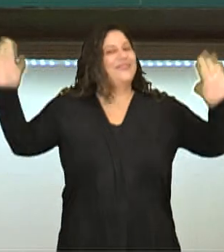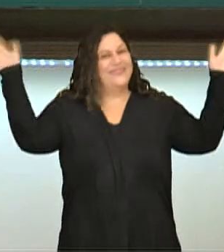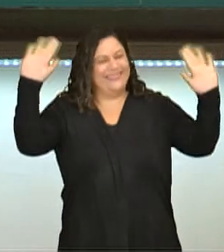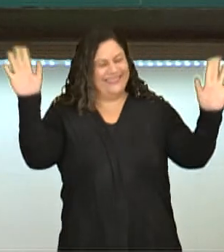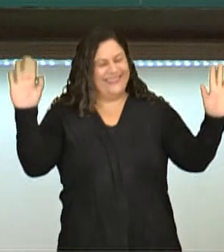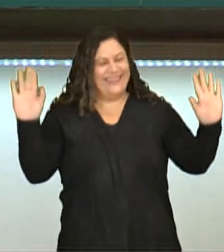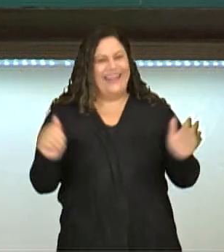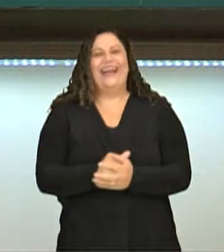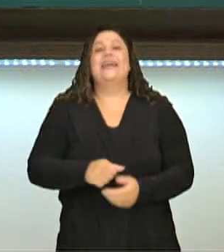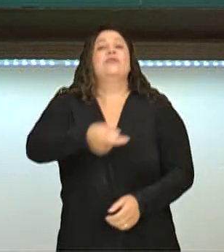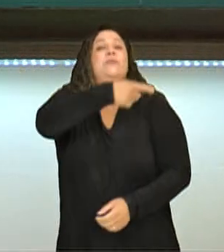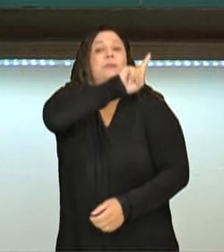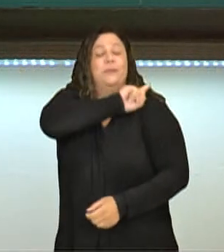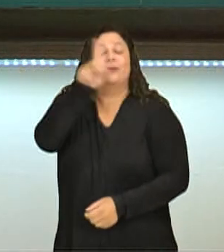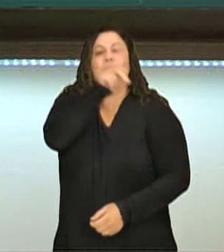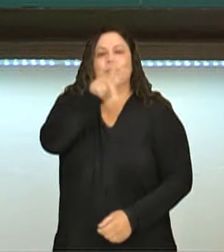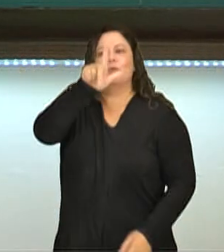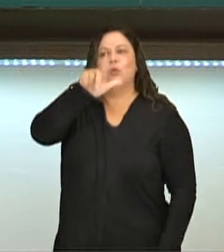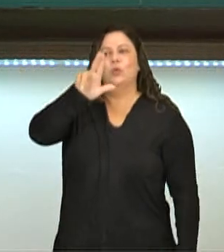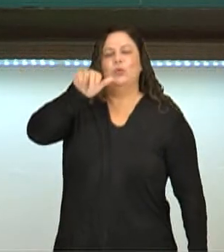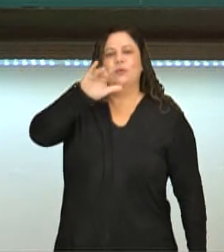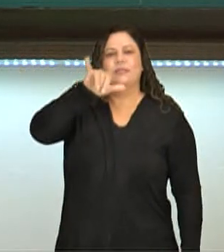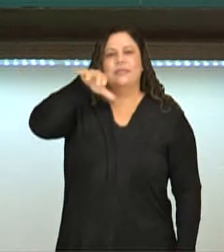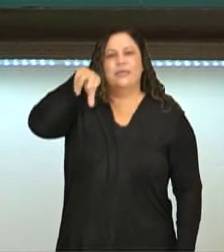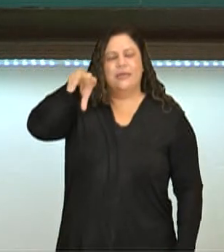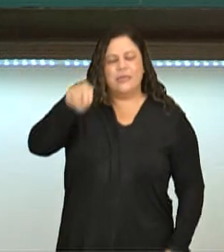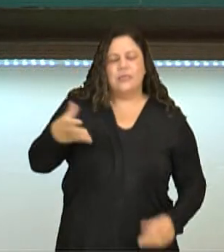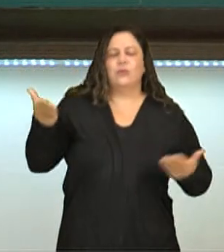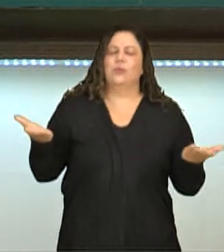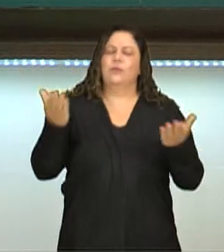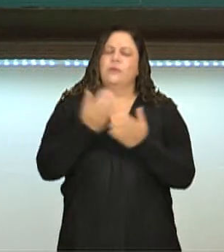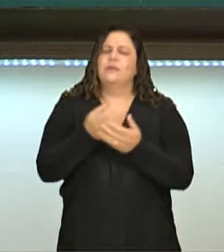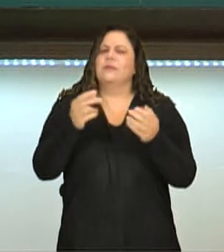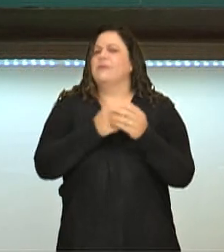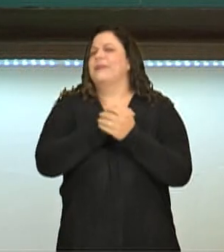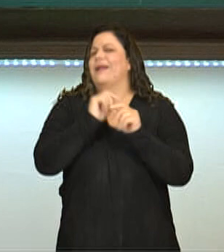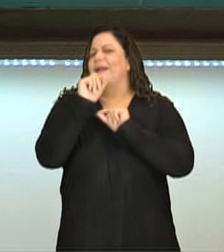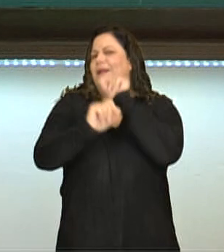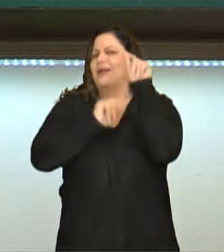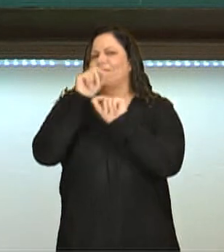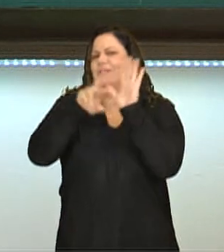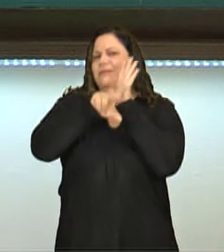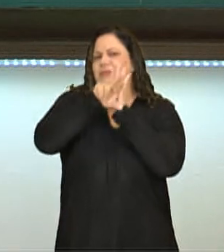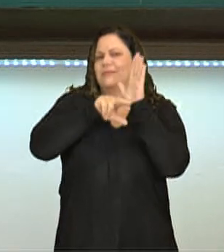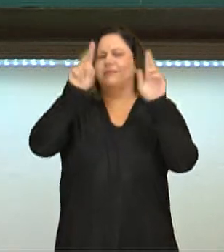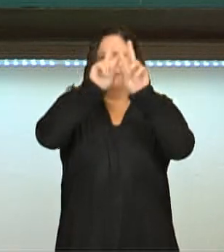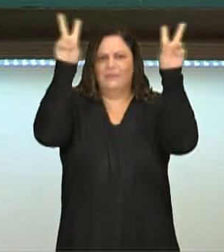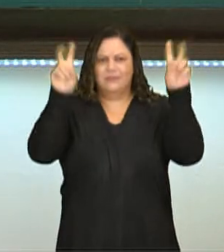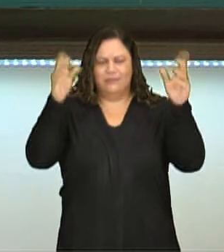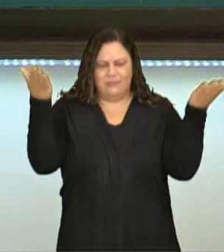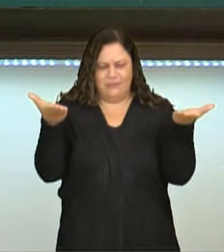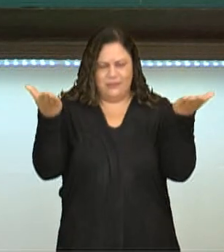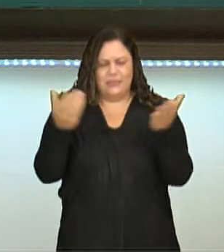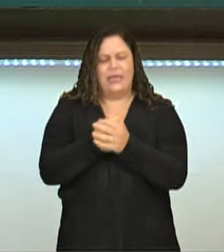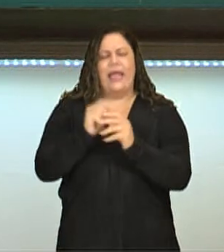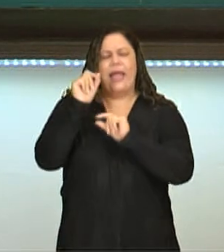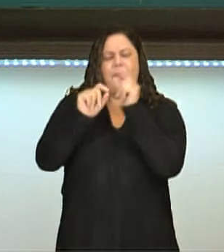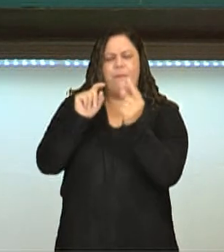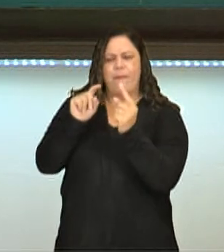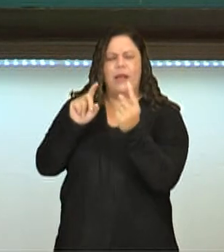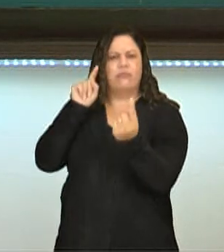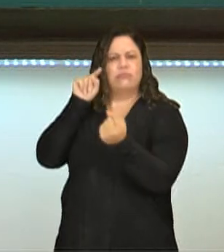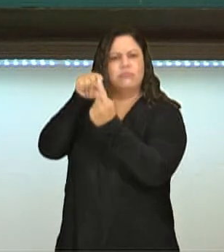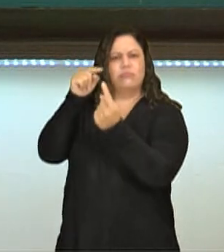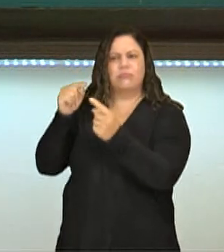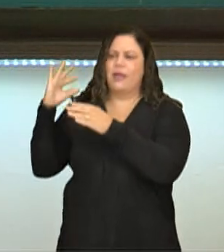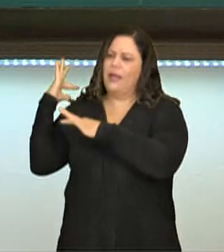Olá pessoal da primeira série, eu sou o professor Luciano, vim trabalhar com vocês em Biologia e trazer o assunto, uma retomada ali, uma continuação do assunto que